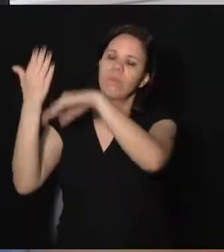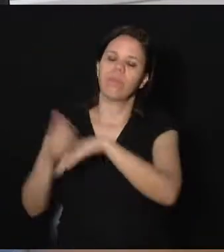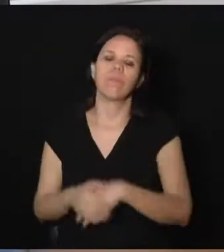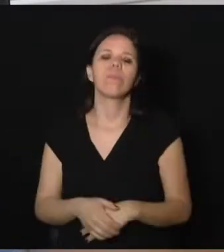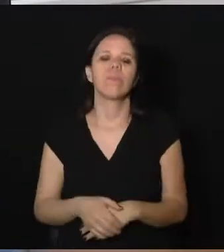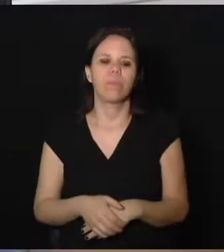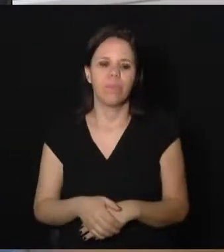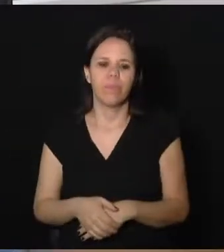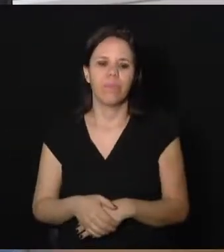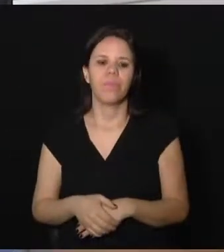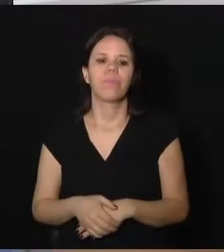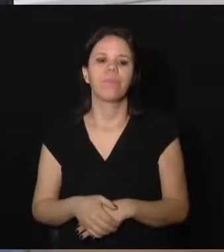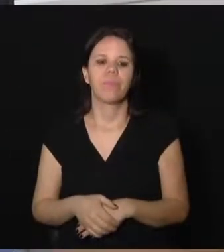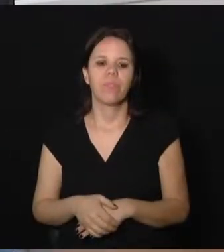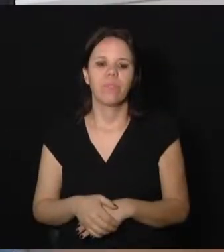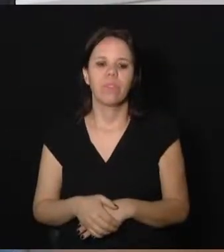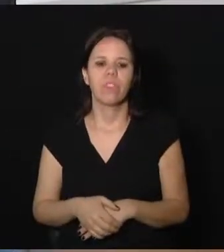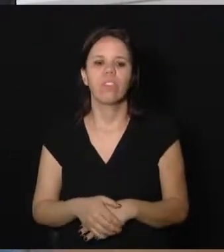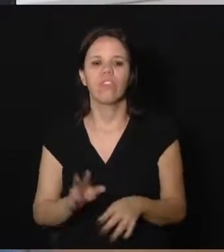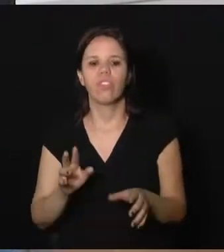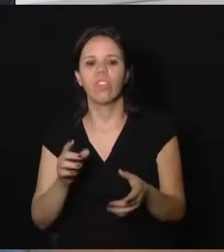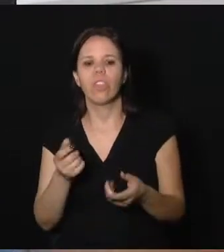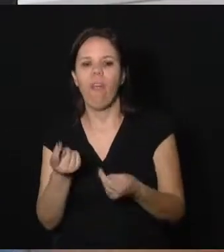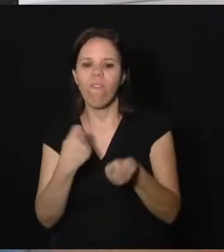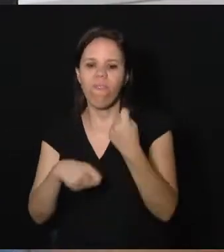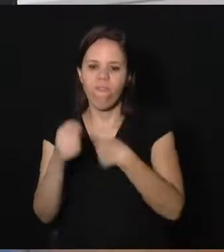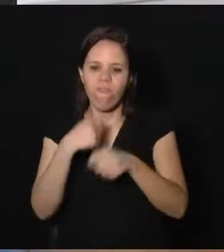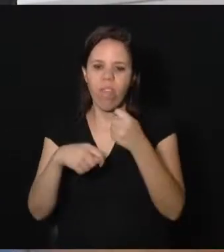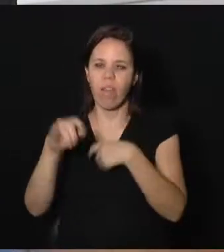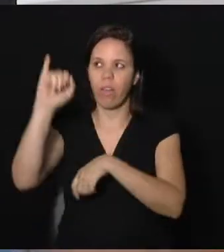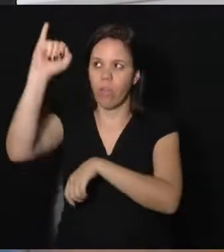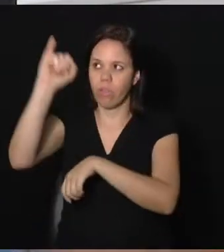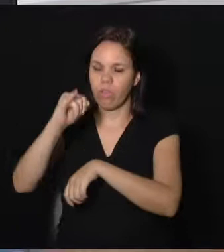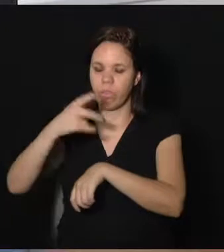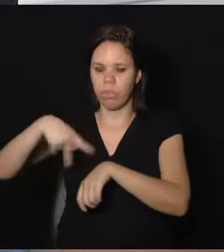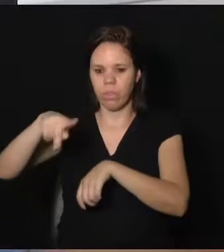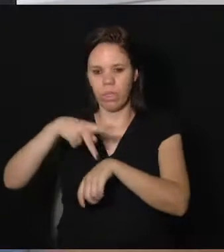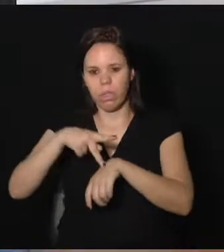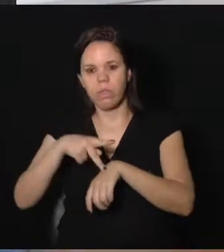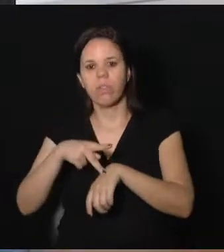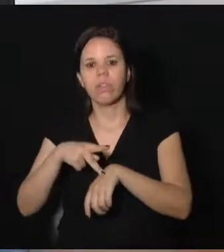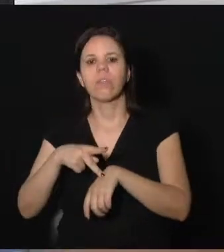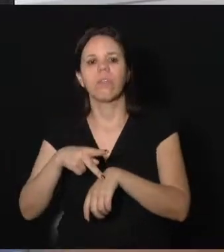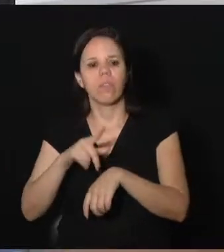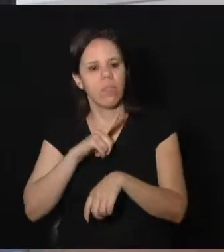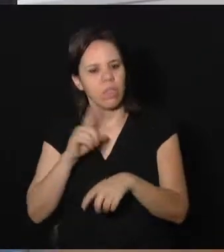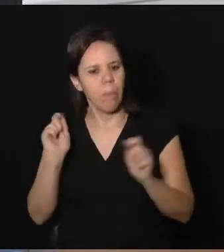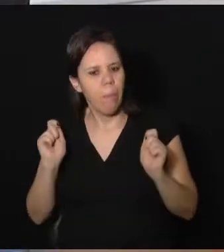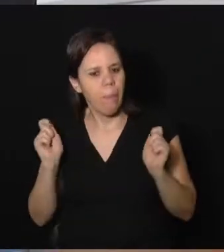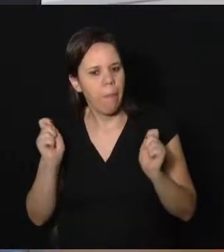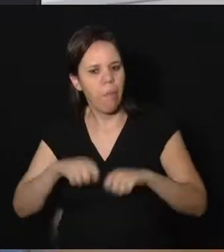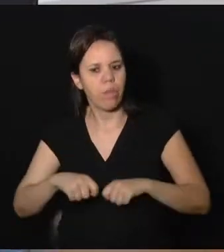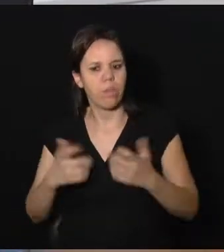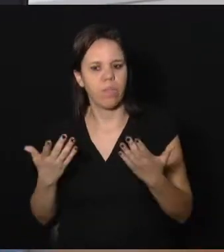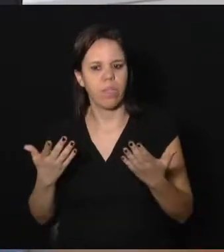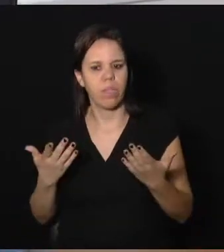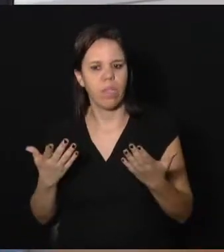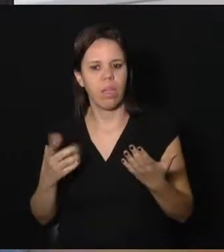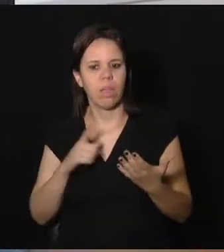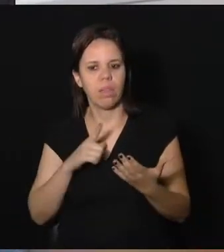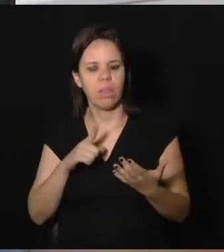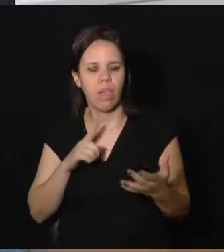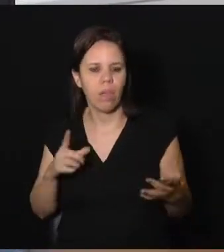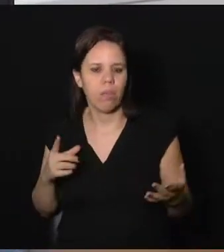exterior, e esse acordo ele vem numa linha de possibilitar uma participação maior,